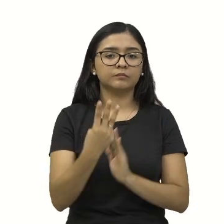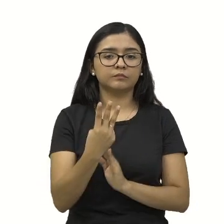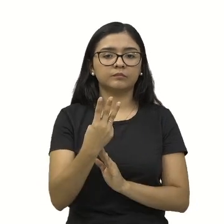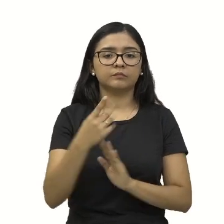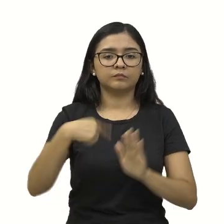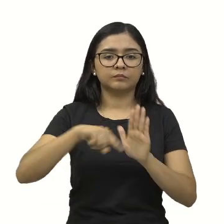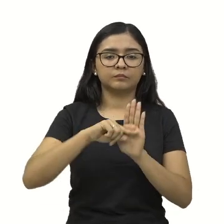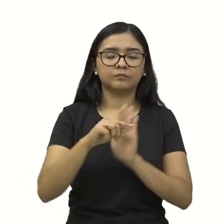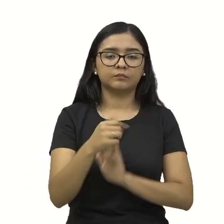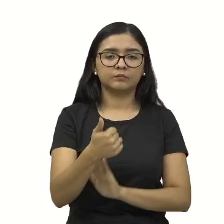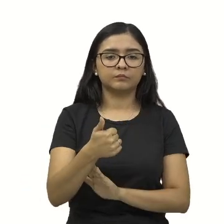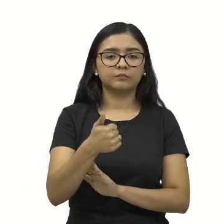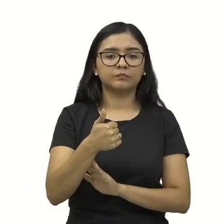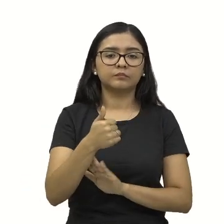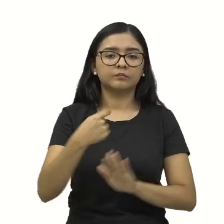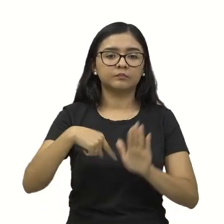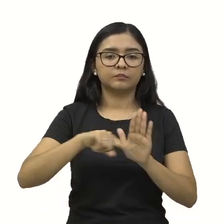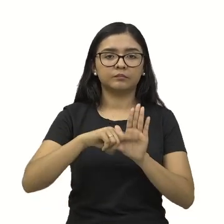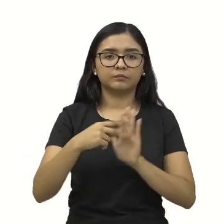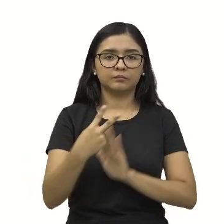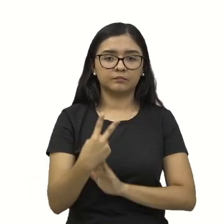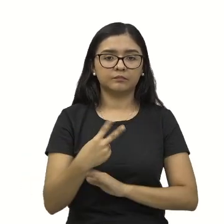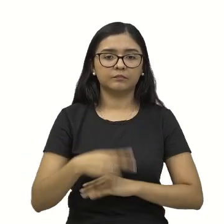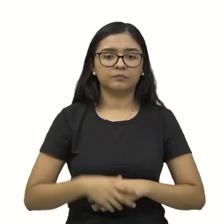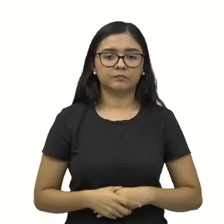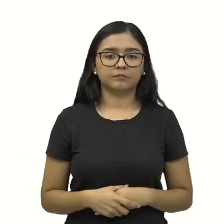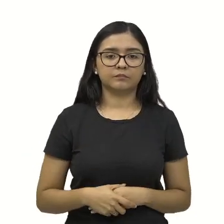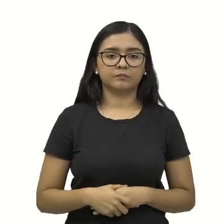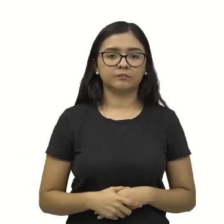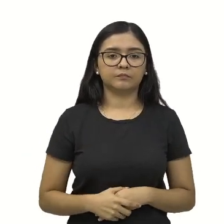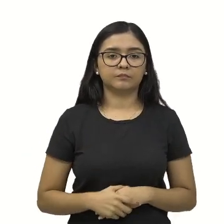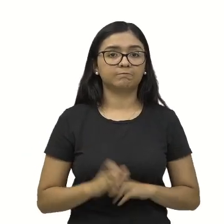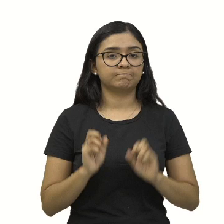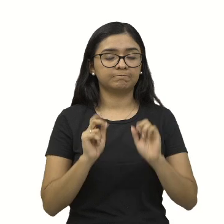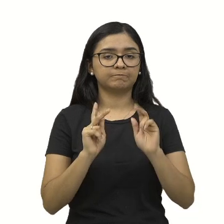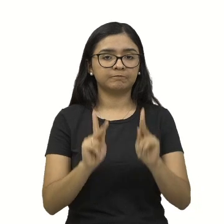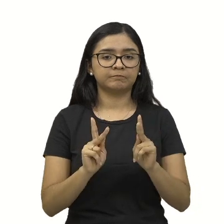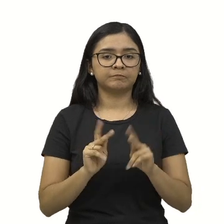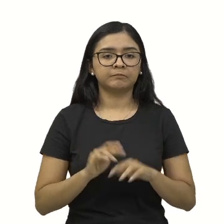3, menos 1 e menos 2. Ok?